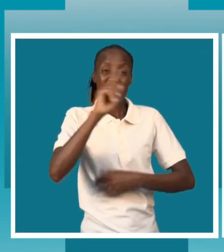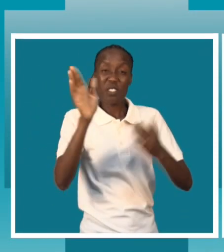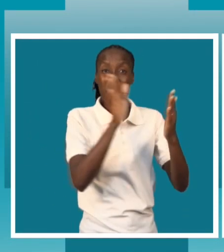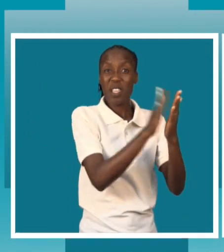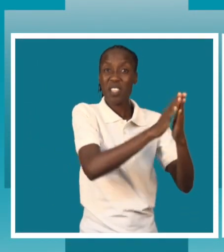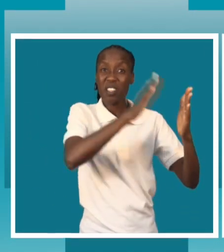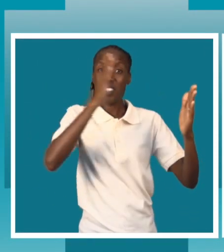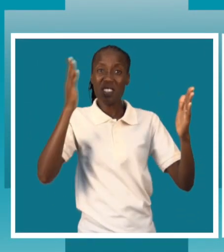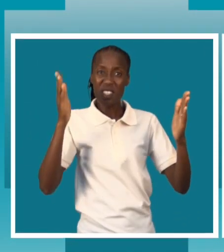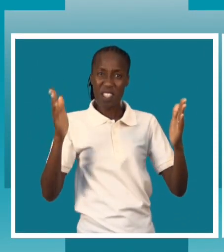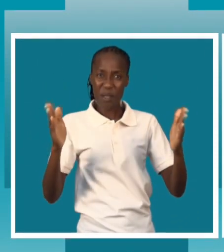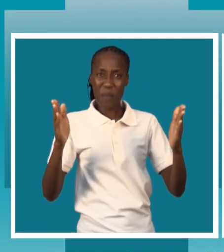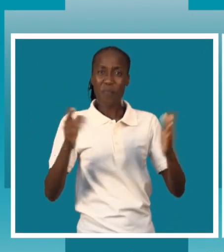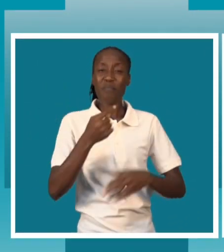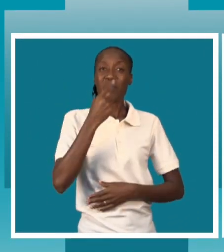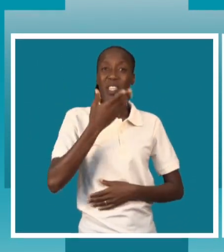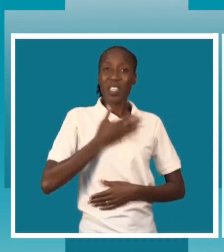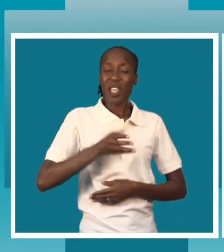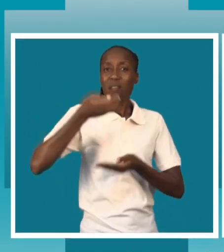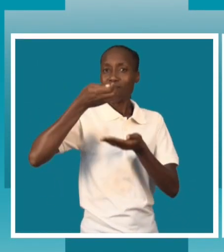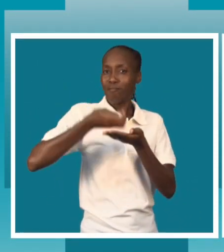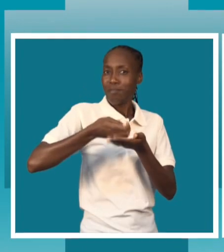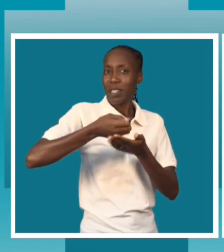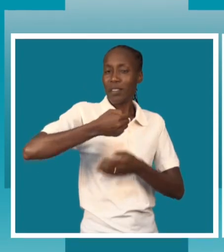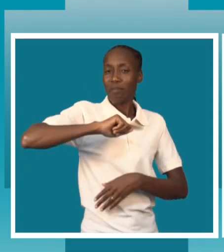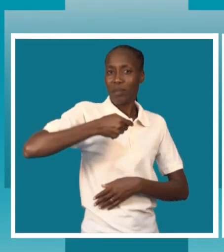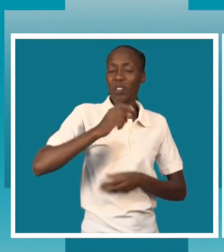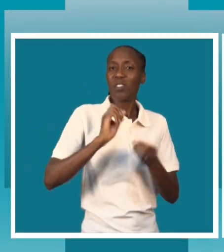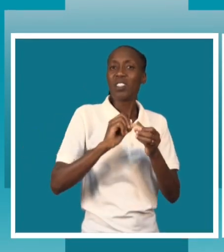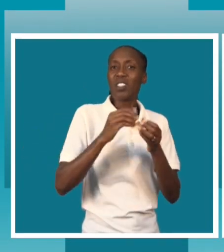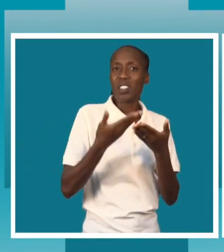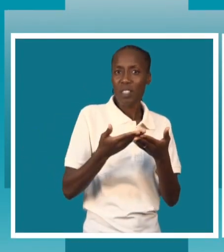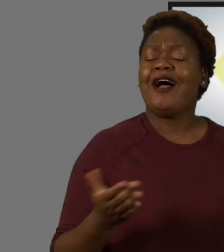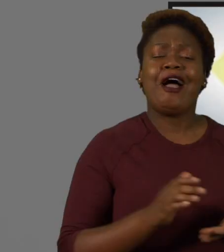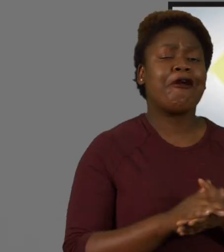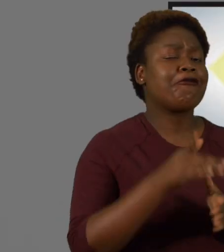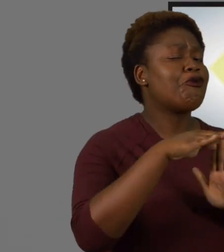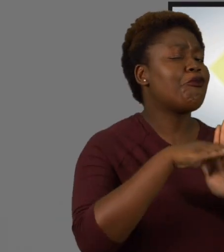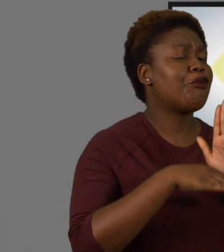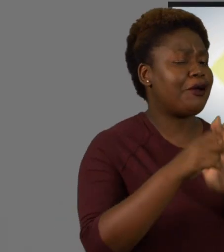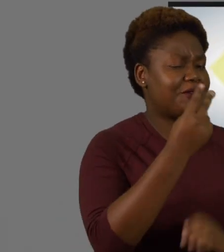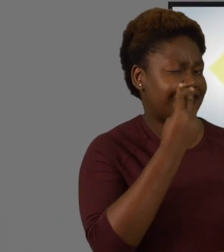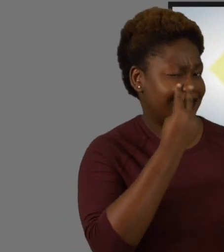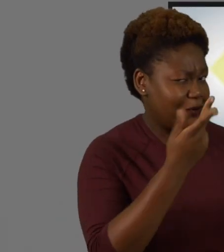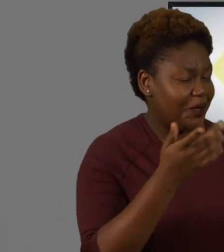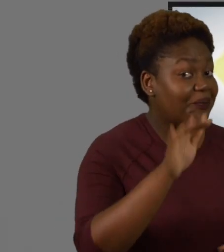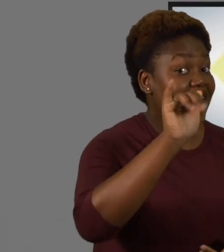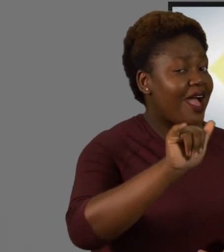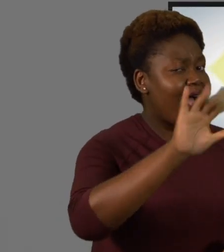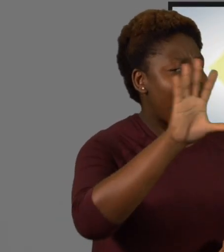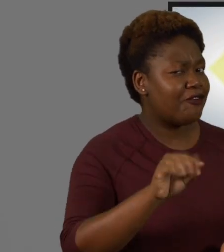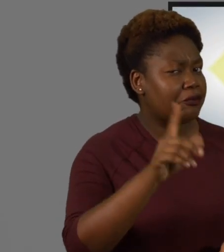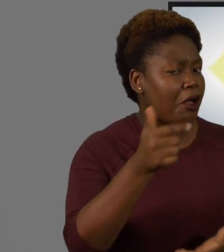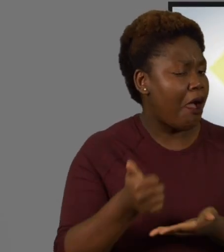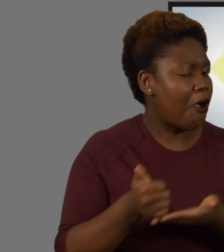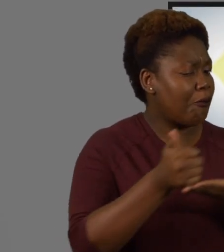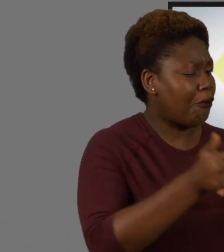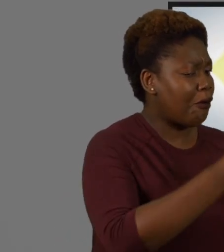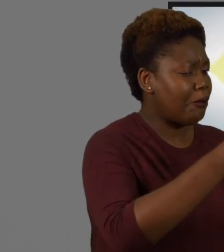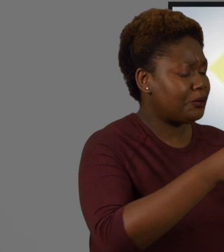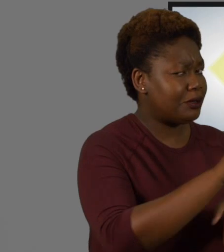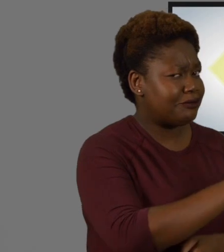apontar um pedido de intervenção nesse tipo de assunto. No terceiro bloco, veja como a Young